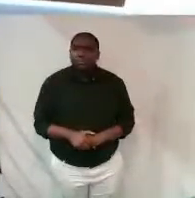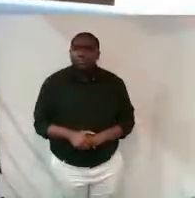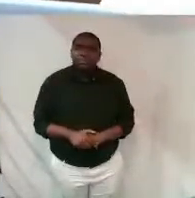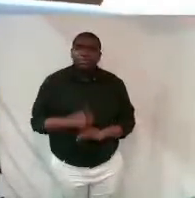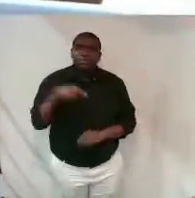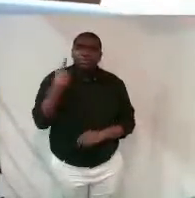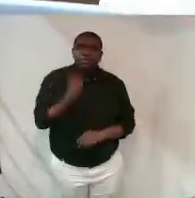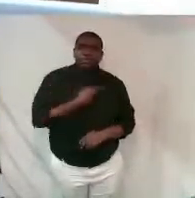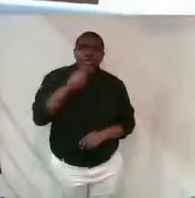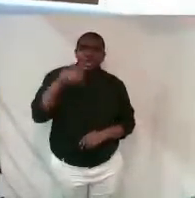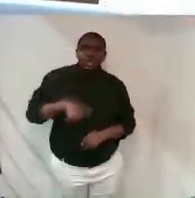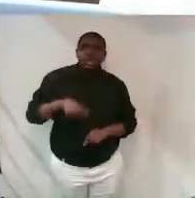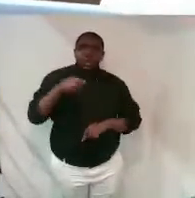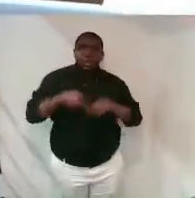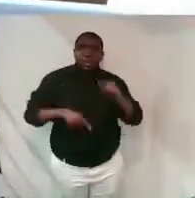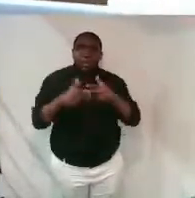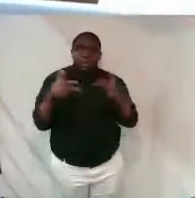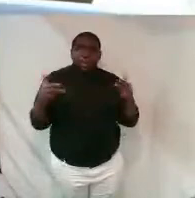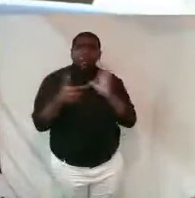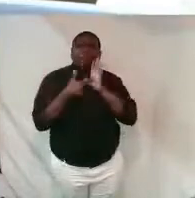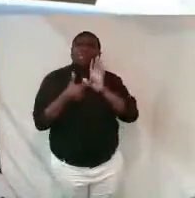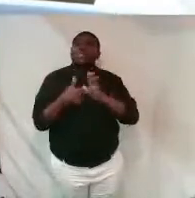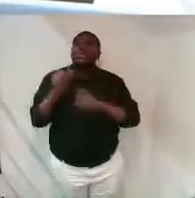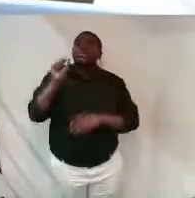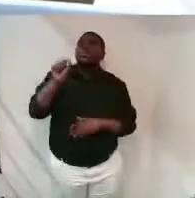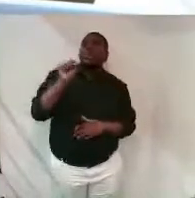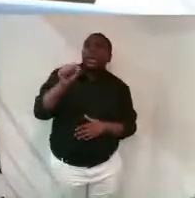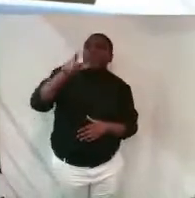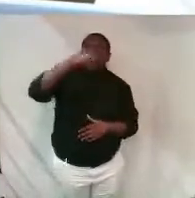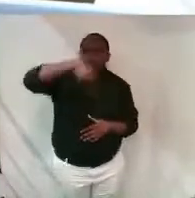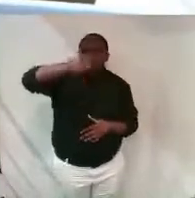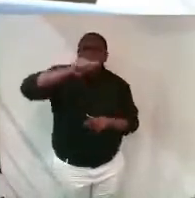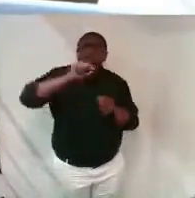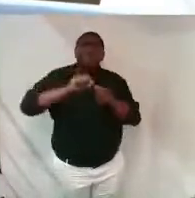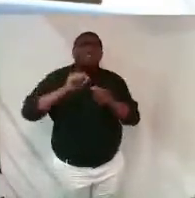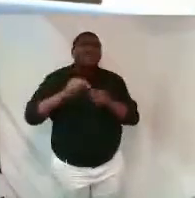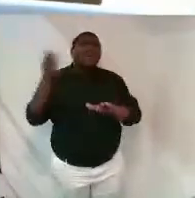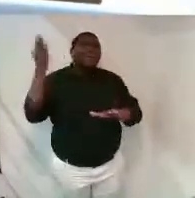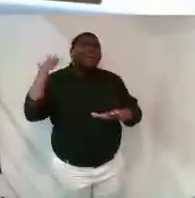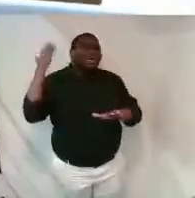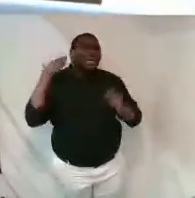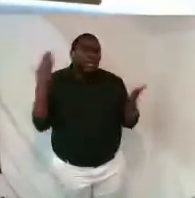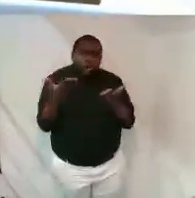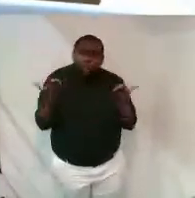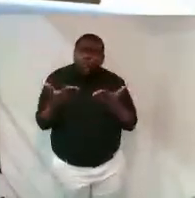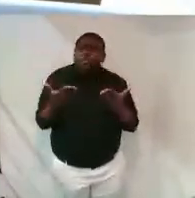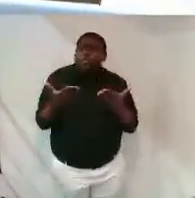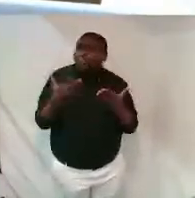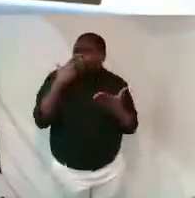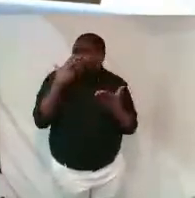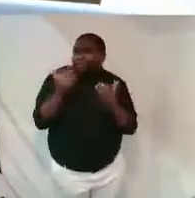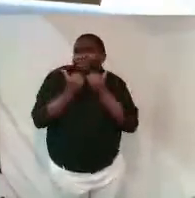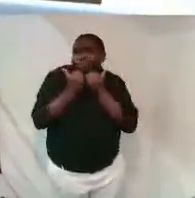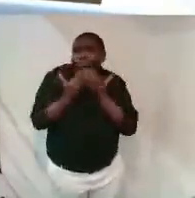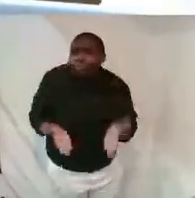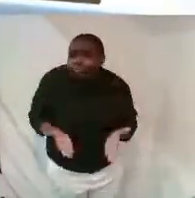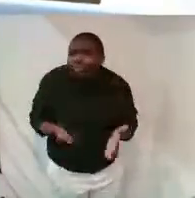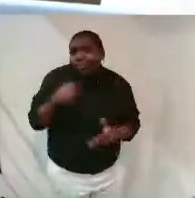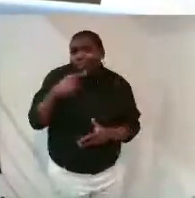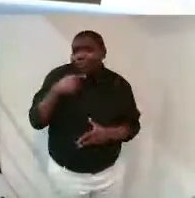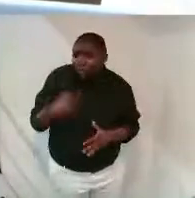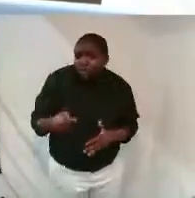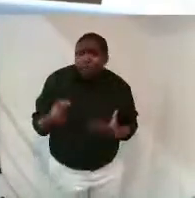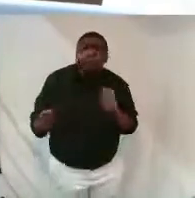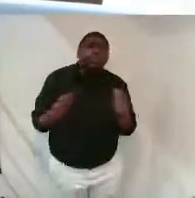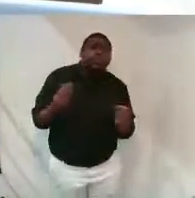apresentar o material para vocês, é o seguinte: o que é que nós já fizemos no passado que não deu certo? Né? Quais são os caminhos das